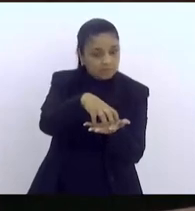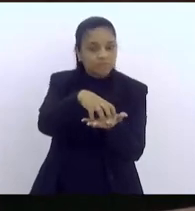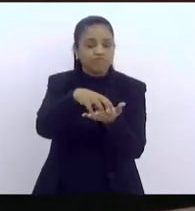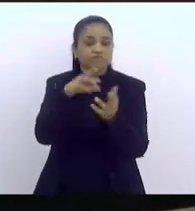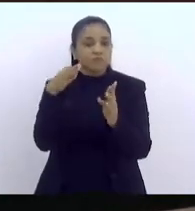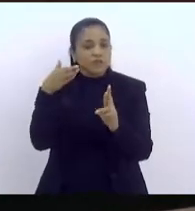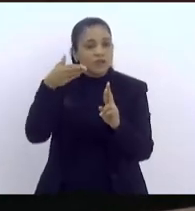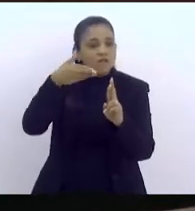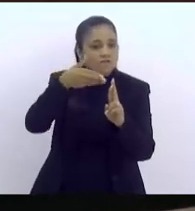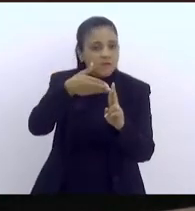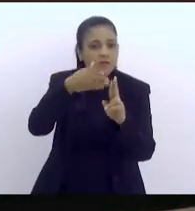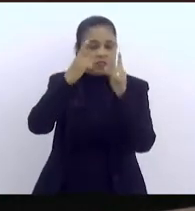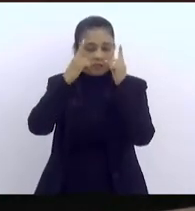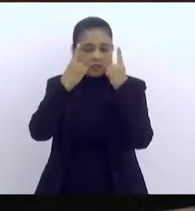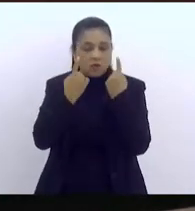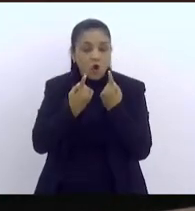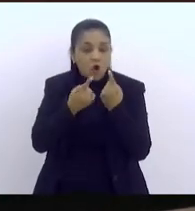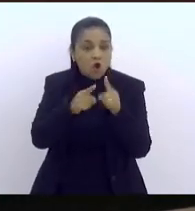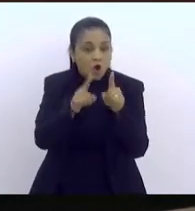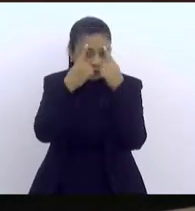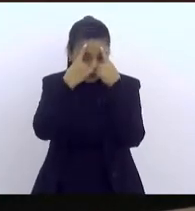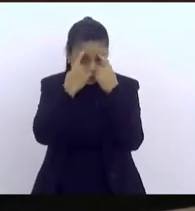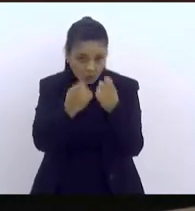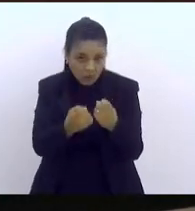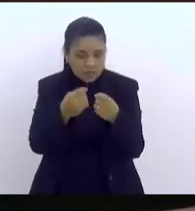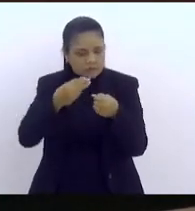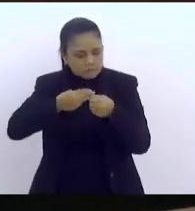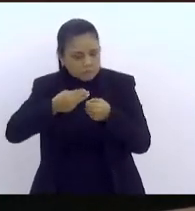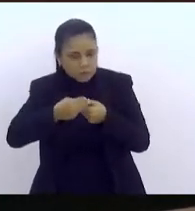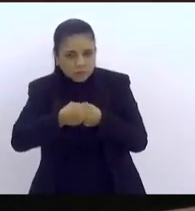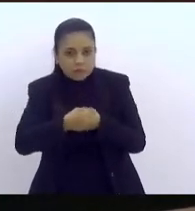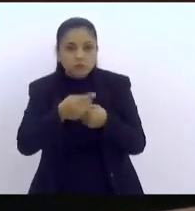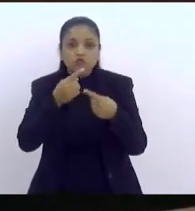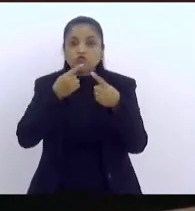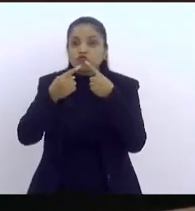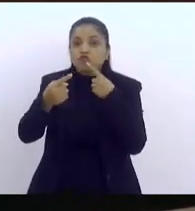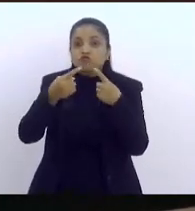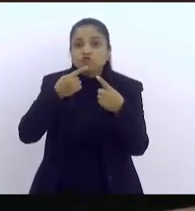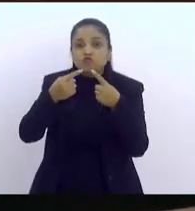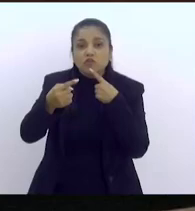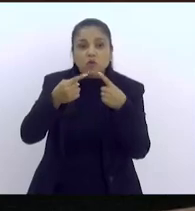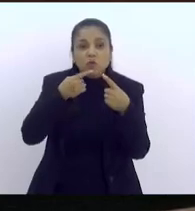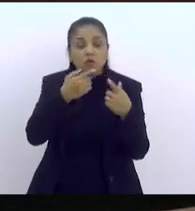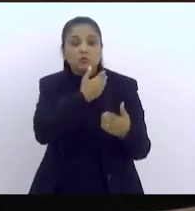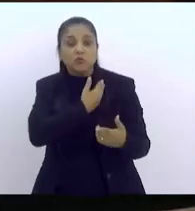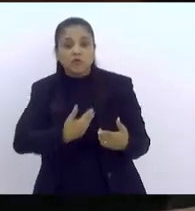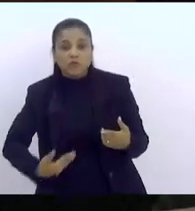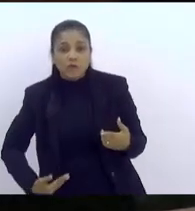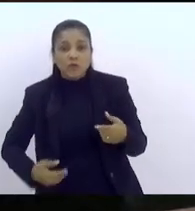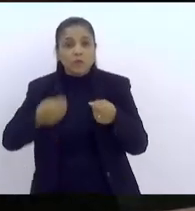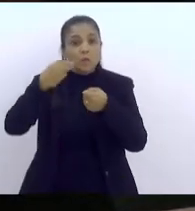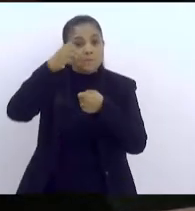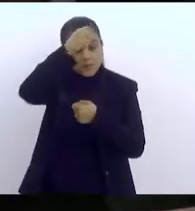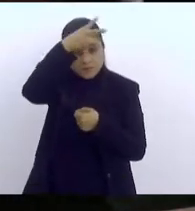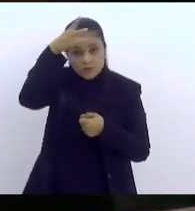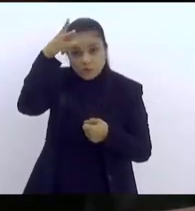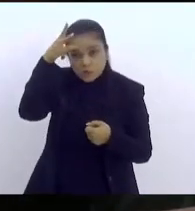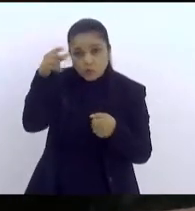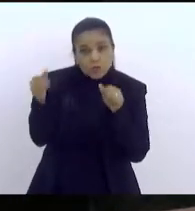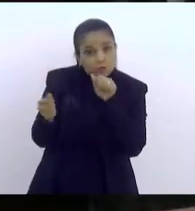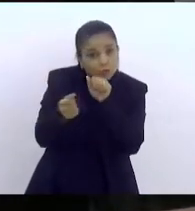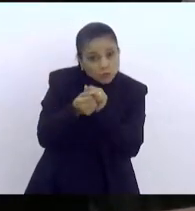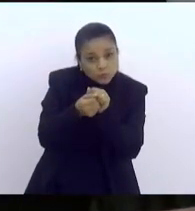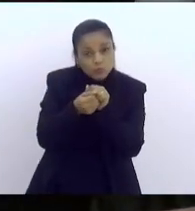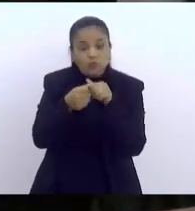violência em vários municípios, sempre dialogando com os governos e as prefeituras, como, aliás,